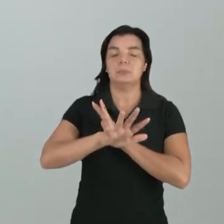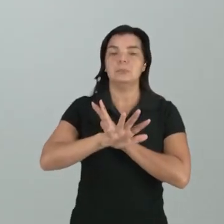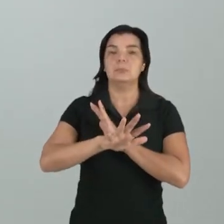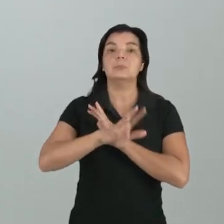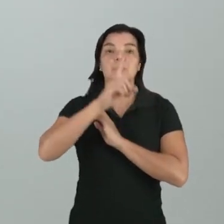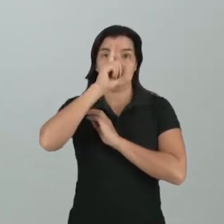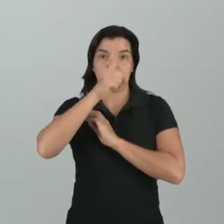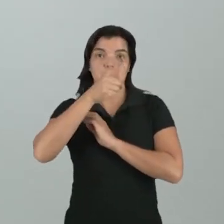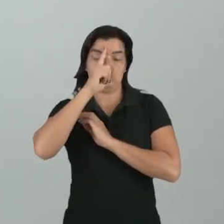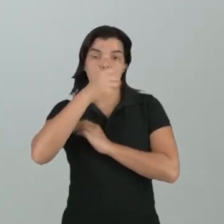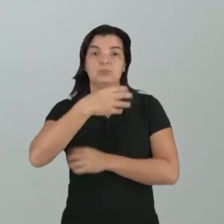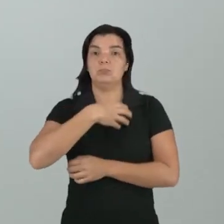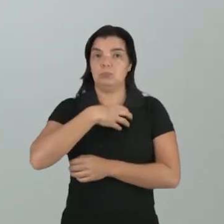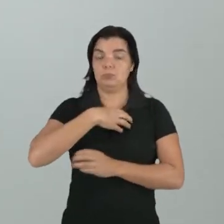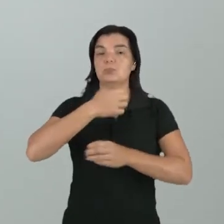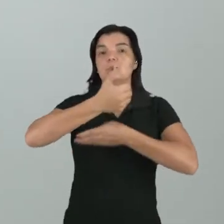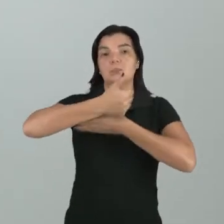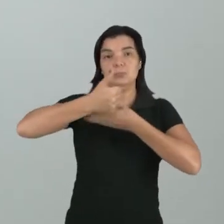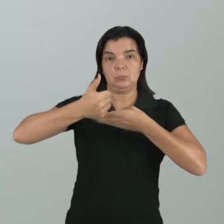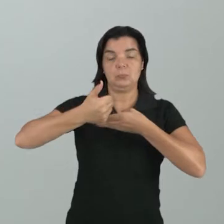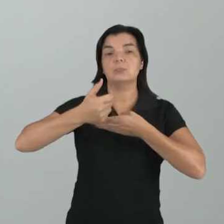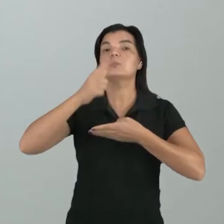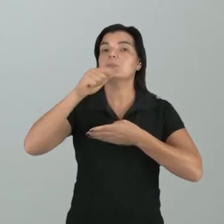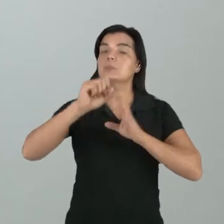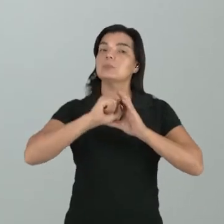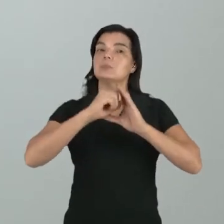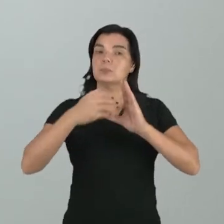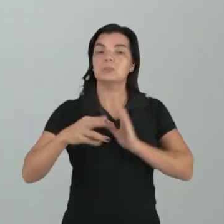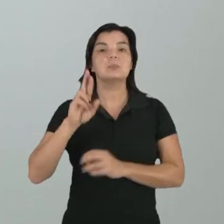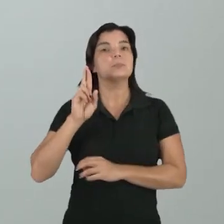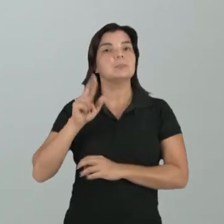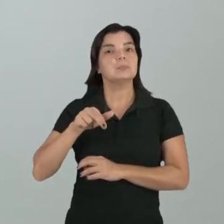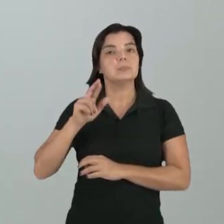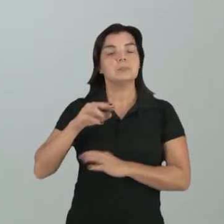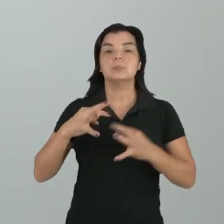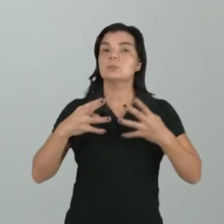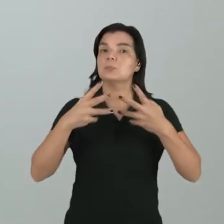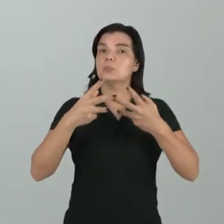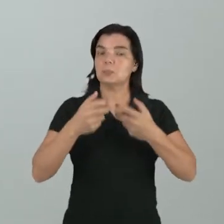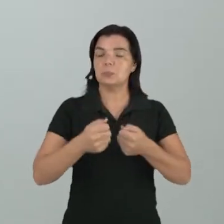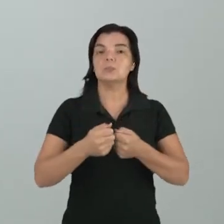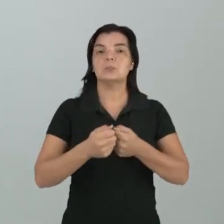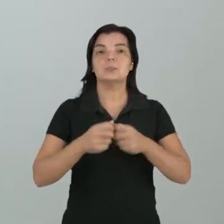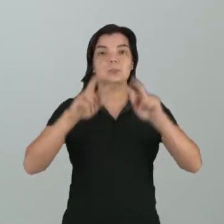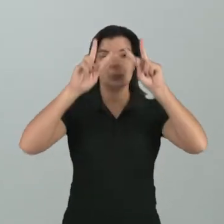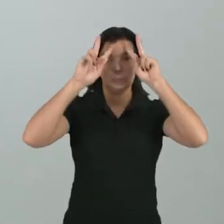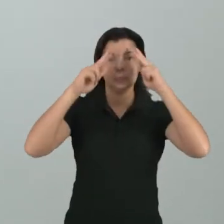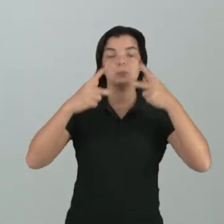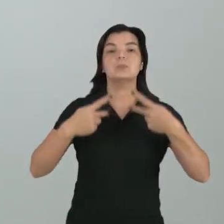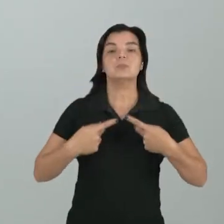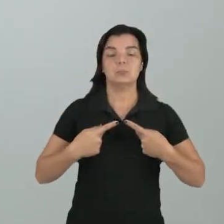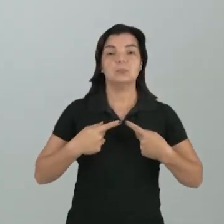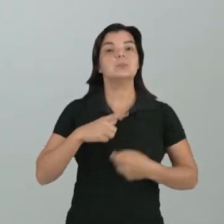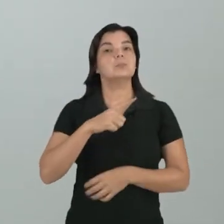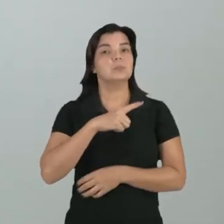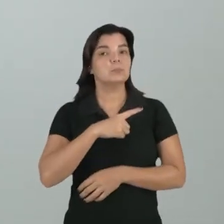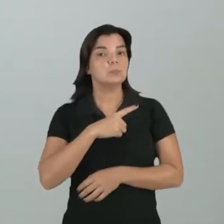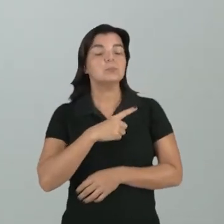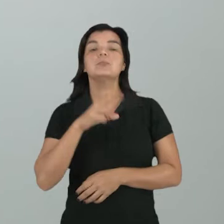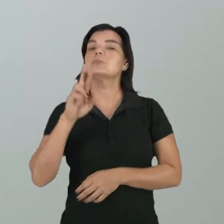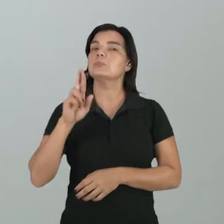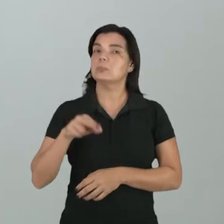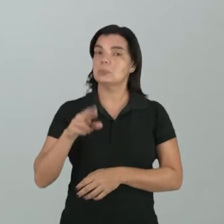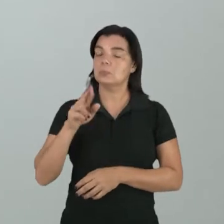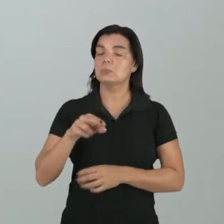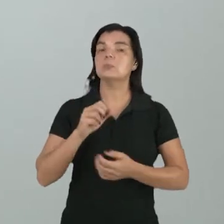que rege a ação moral, ela é derivada da razão. Todos os seres humanos são possuidores de